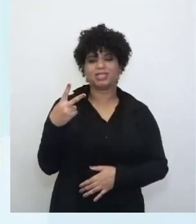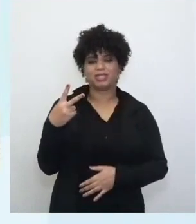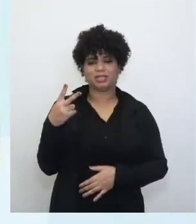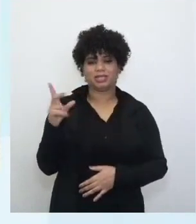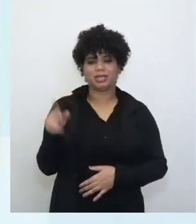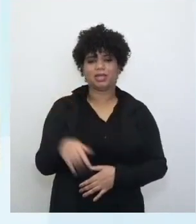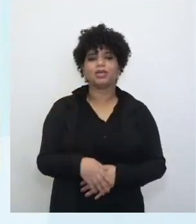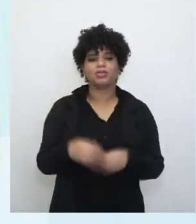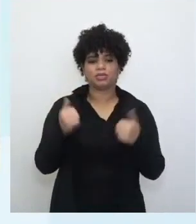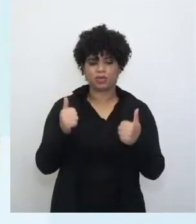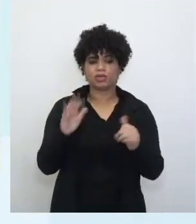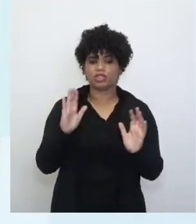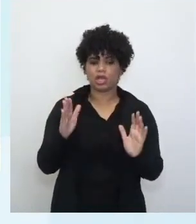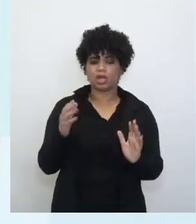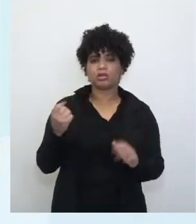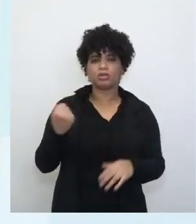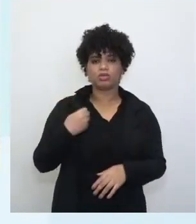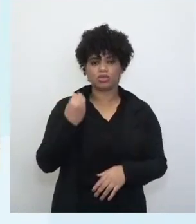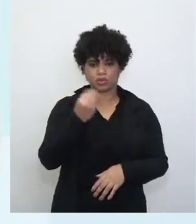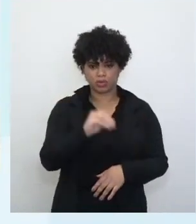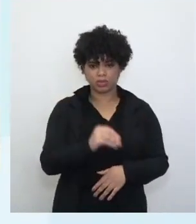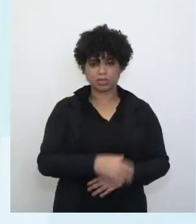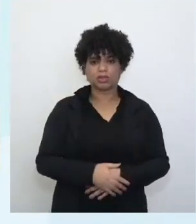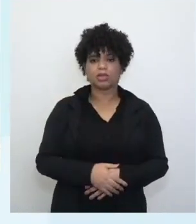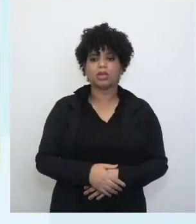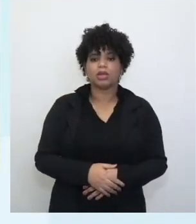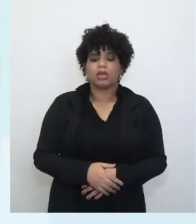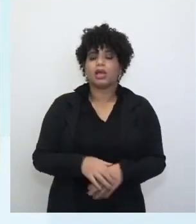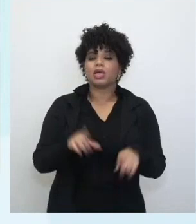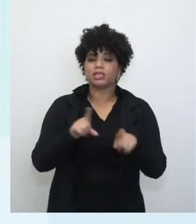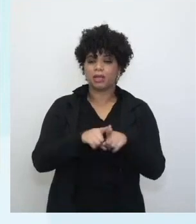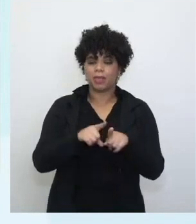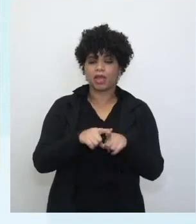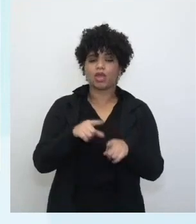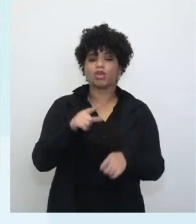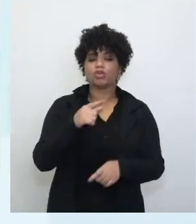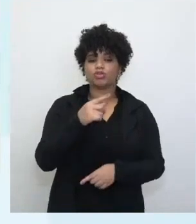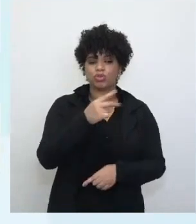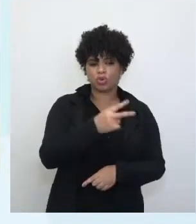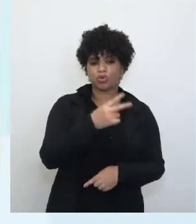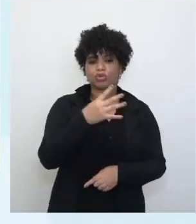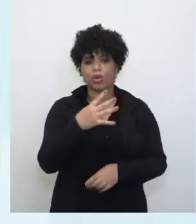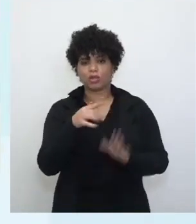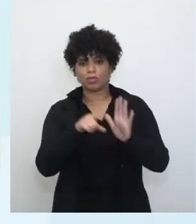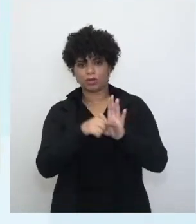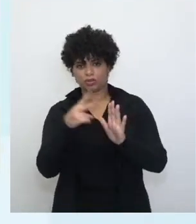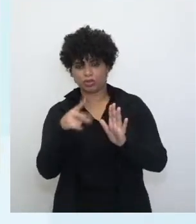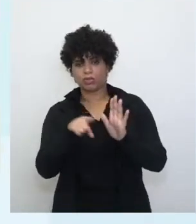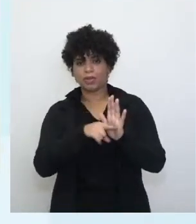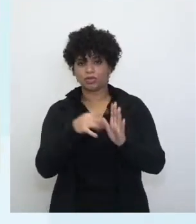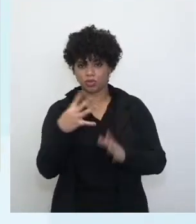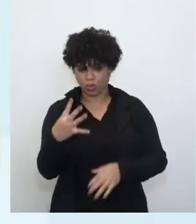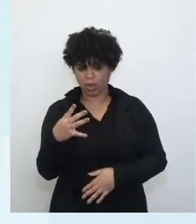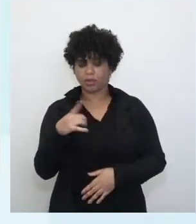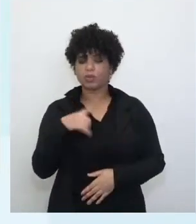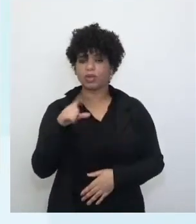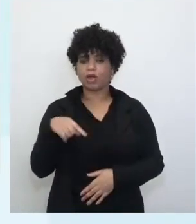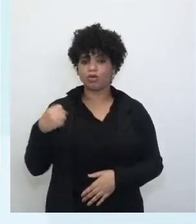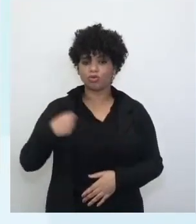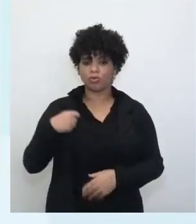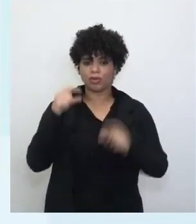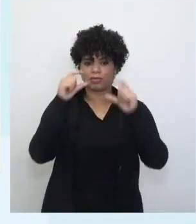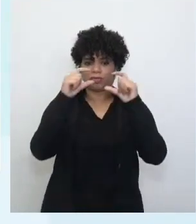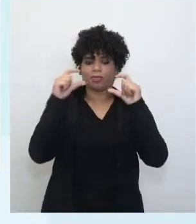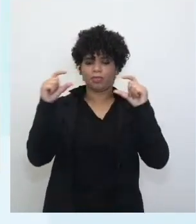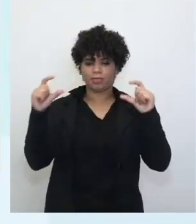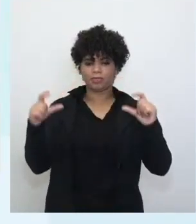2. Ah, então você já anotou o k, já anotou 2, 4, menos 2 e menos 4, que são os coeficientes. E aí eu vou fazer o processo.